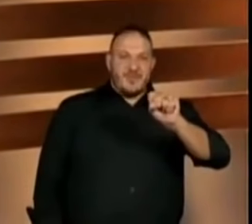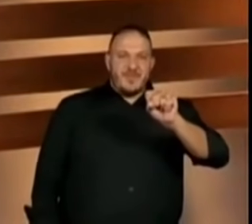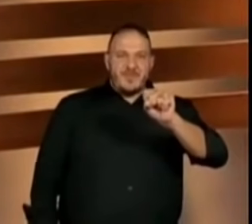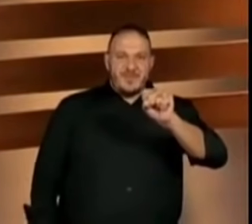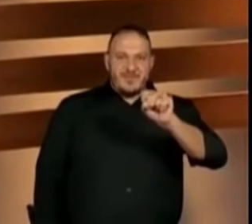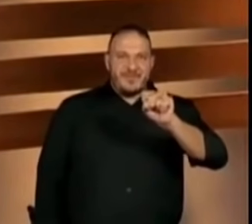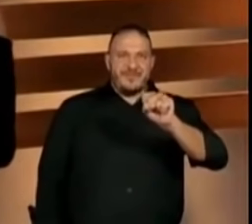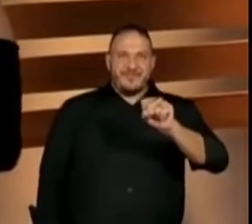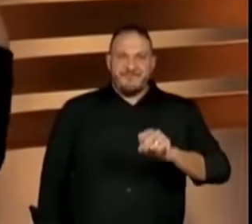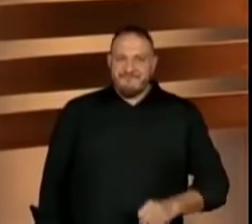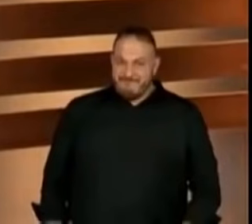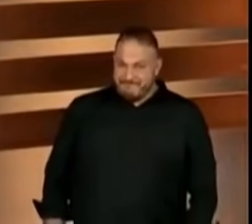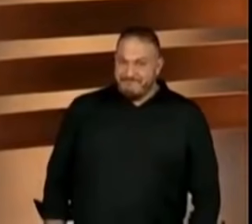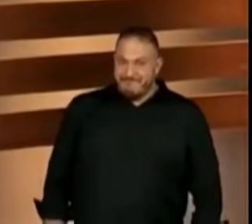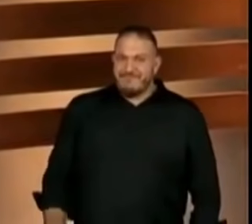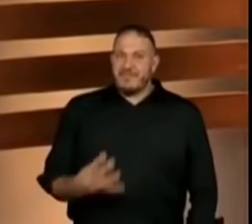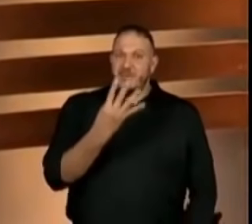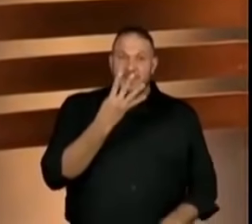8, ok?